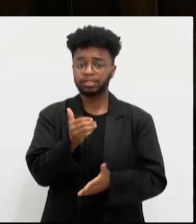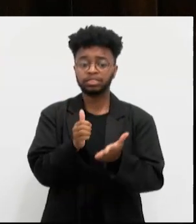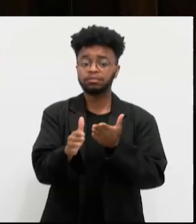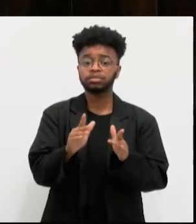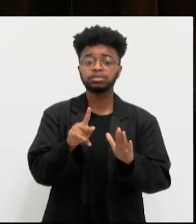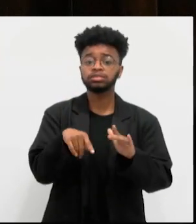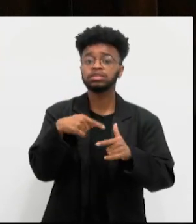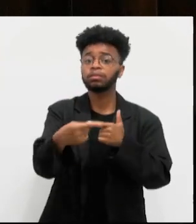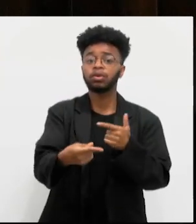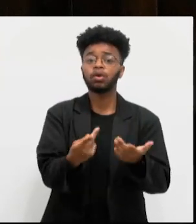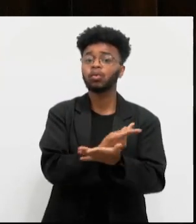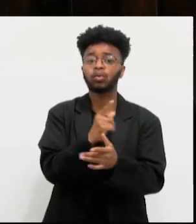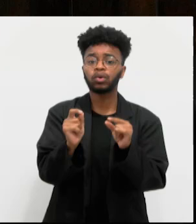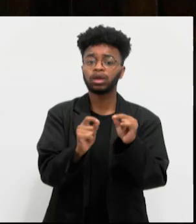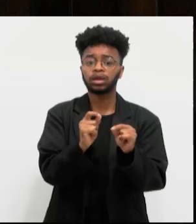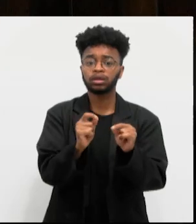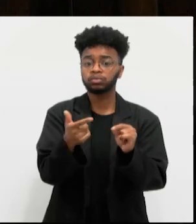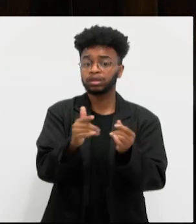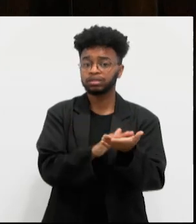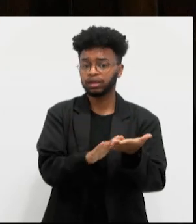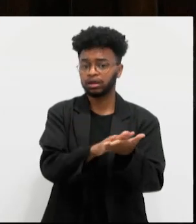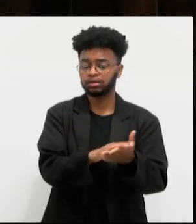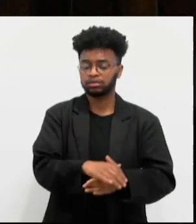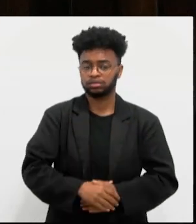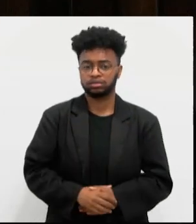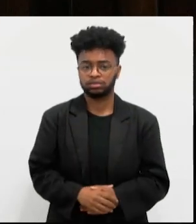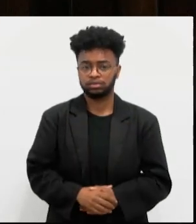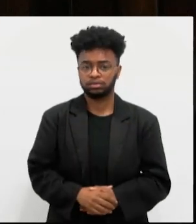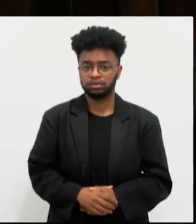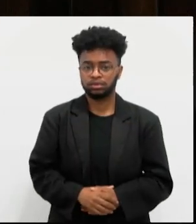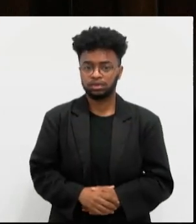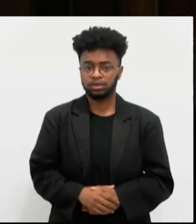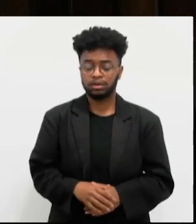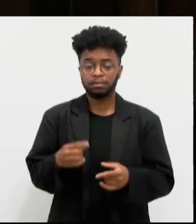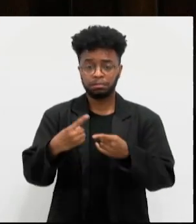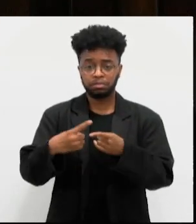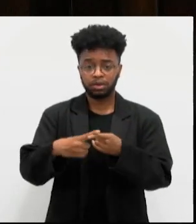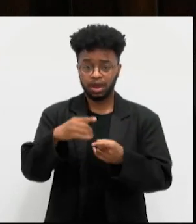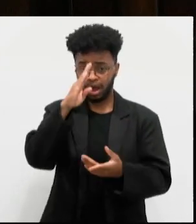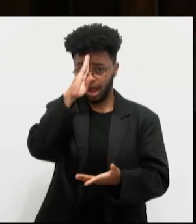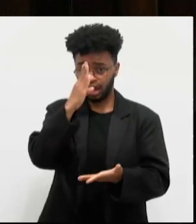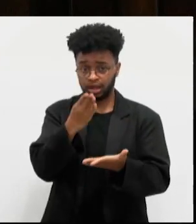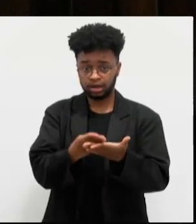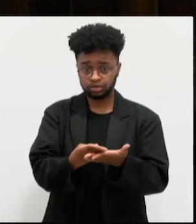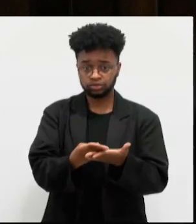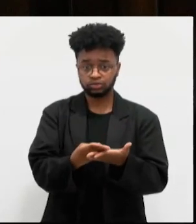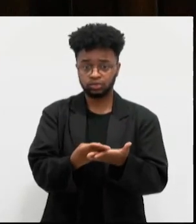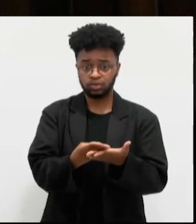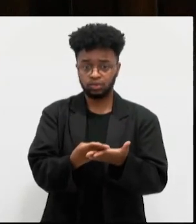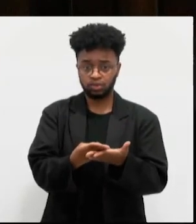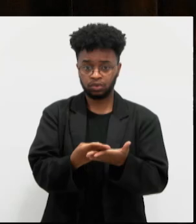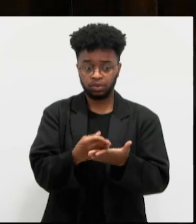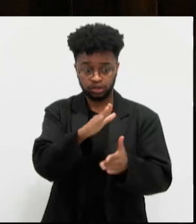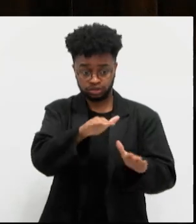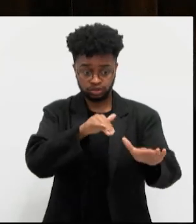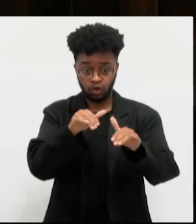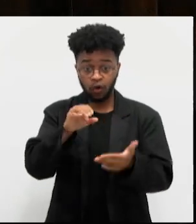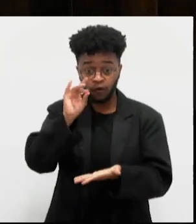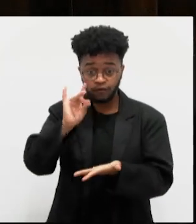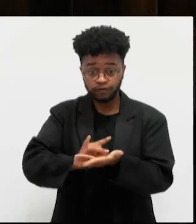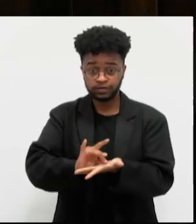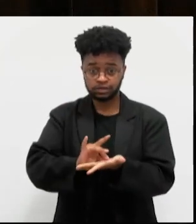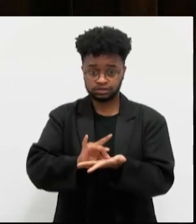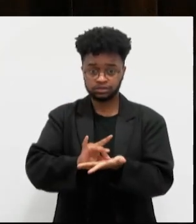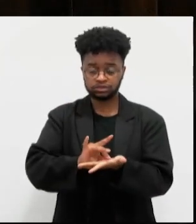ele fica? Na rua da amargura. Porque acreditou numa convocação